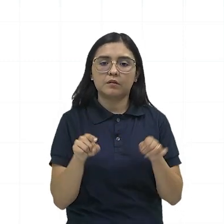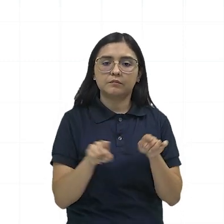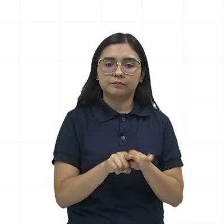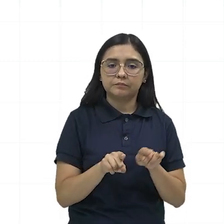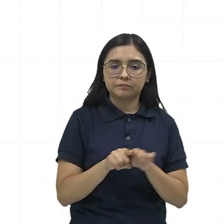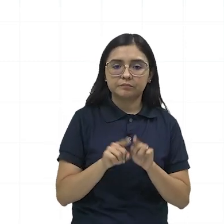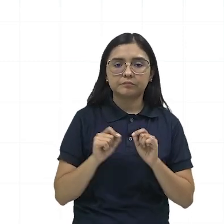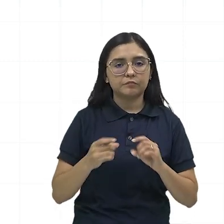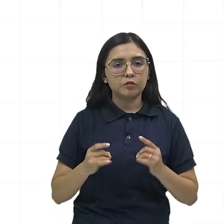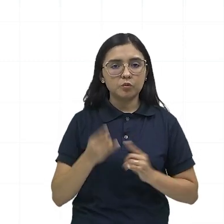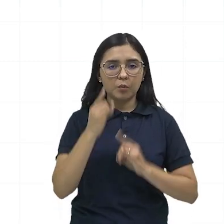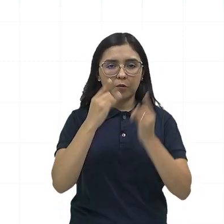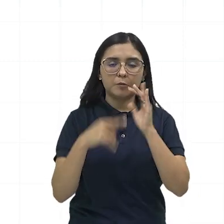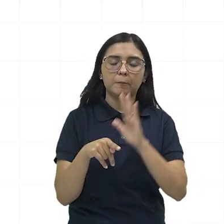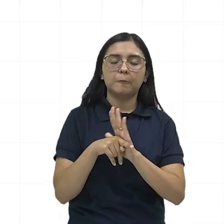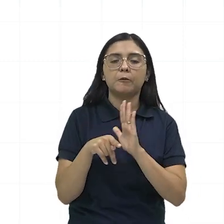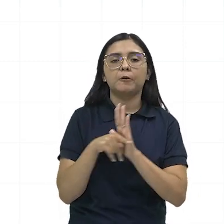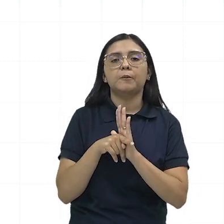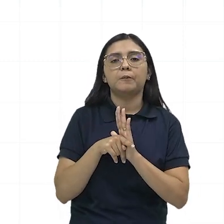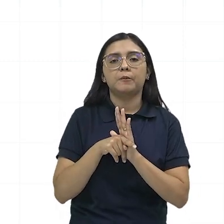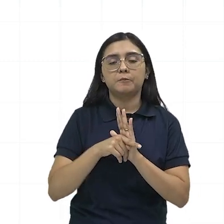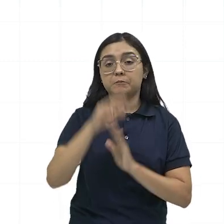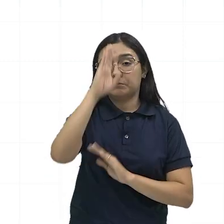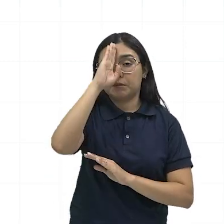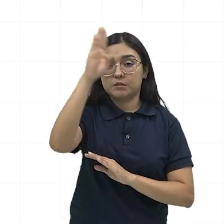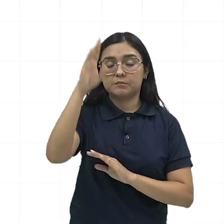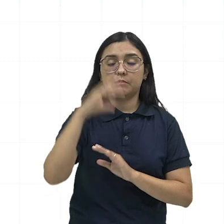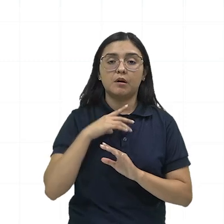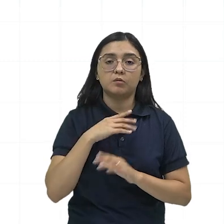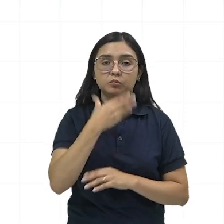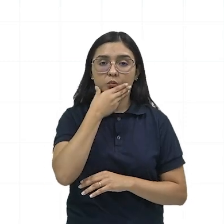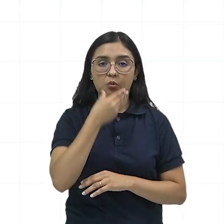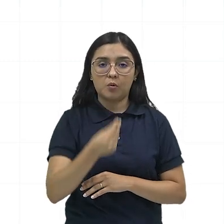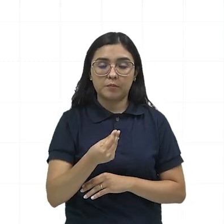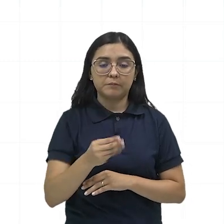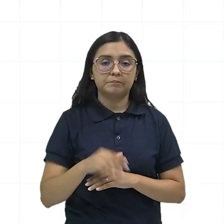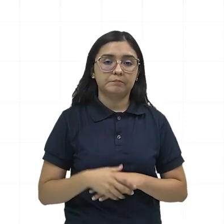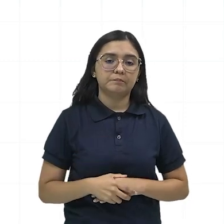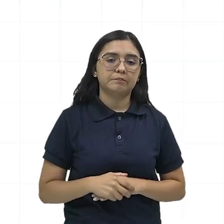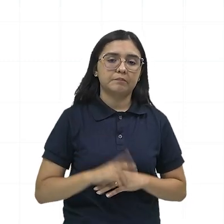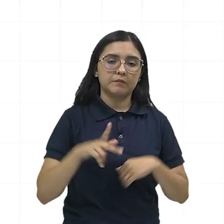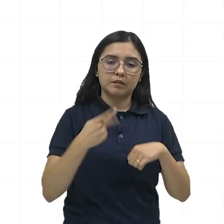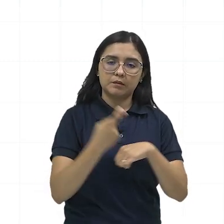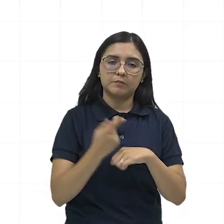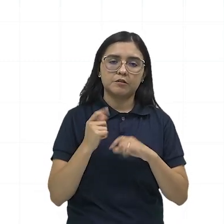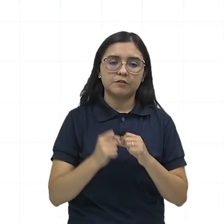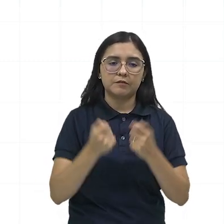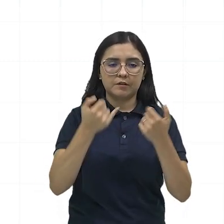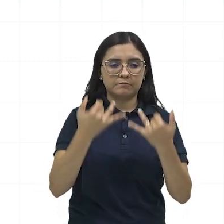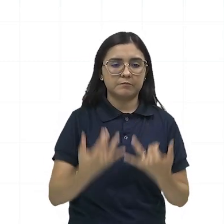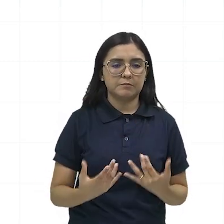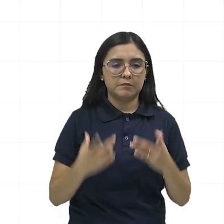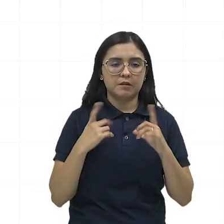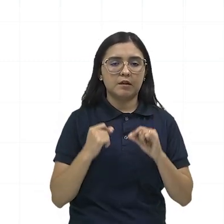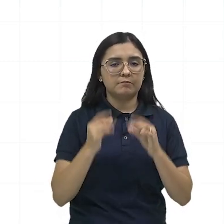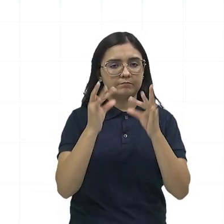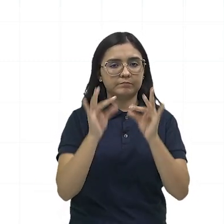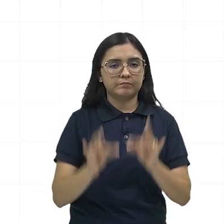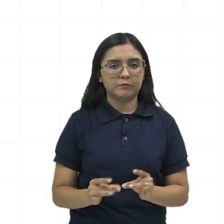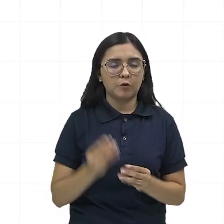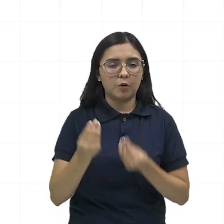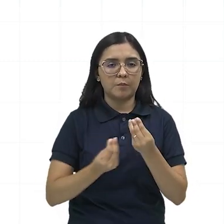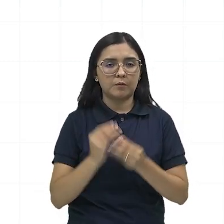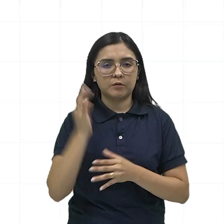da testosterona, que é o hormônio principal aí masculino. A gente vai já ver o que ele faz no corpo, no organismo